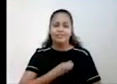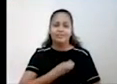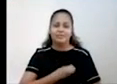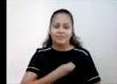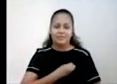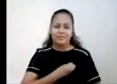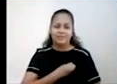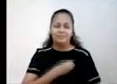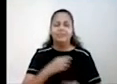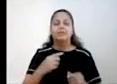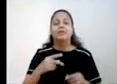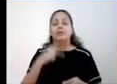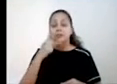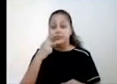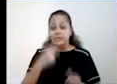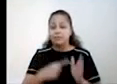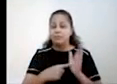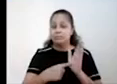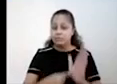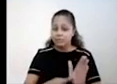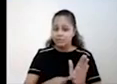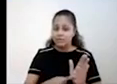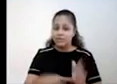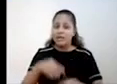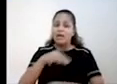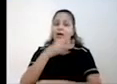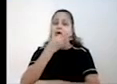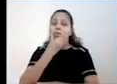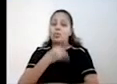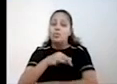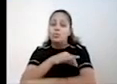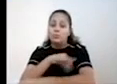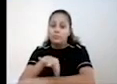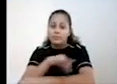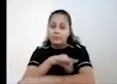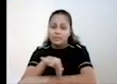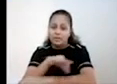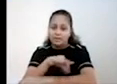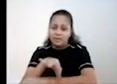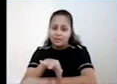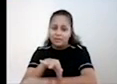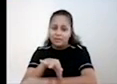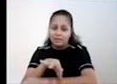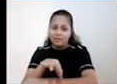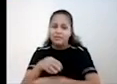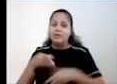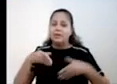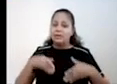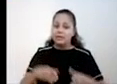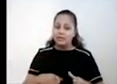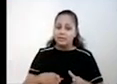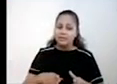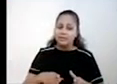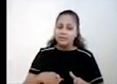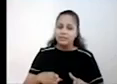Estamos falando disso para destacar o trabalho do arquiteto japonês Shigeru Ban, que nasceu em Tóquio